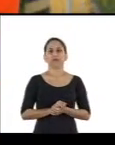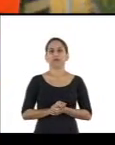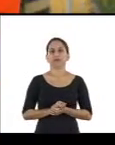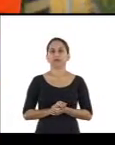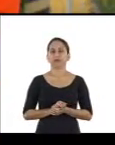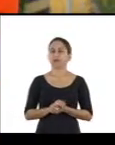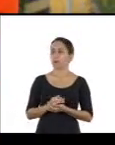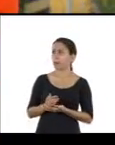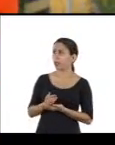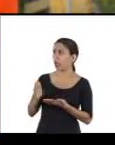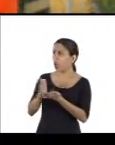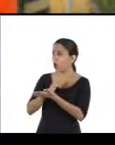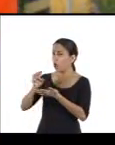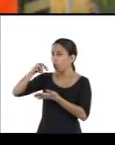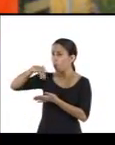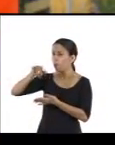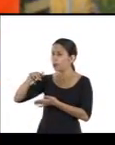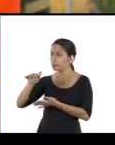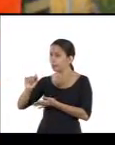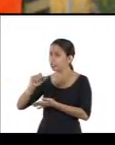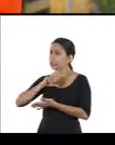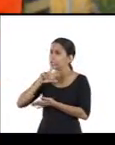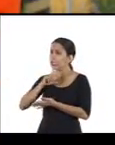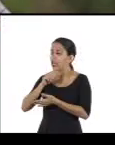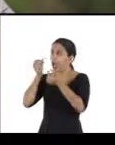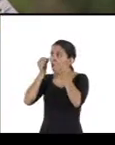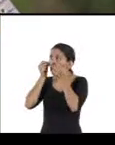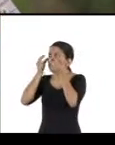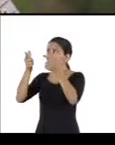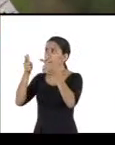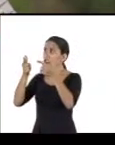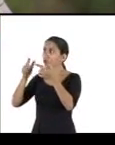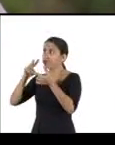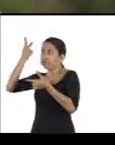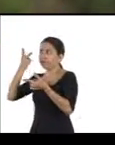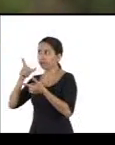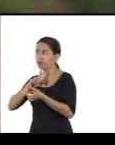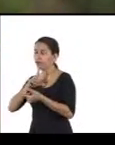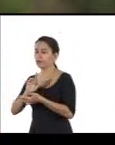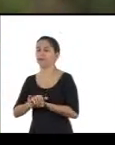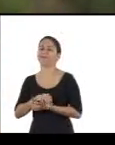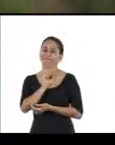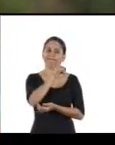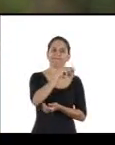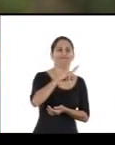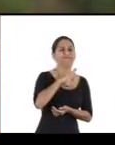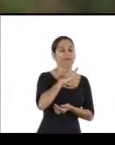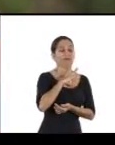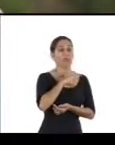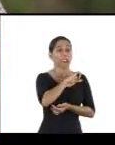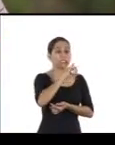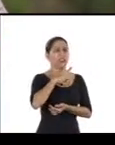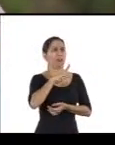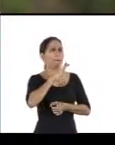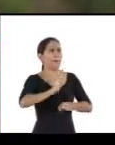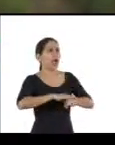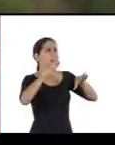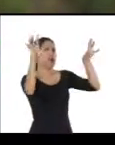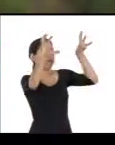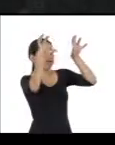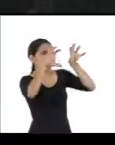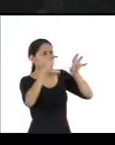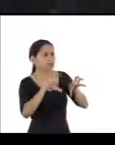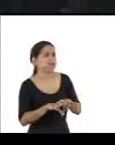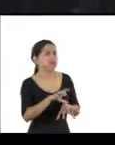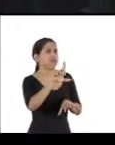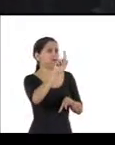minas precisam de algum tipo de atenção especial, um cuidado redobrado? Algumas minas em que há desprendimento de poeira ou